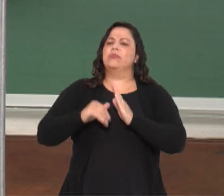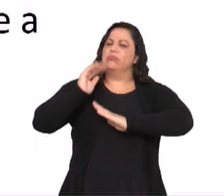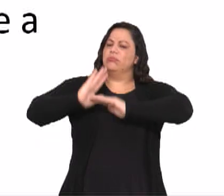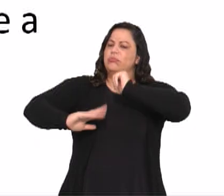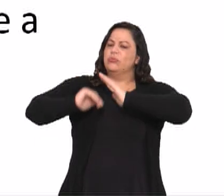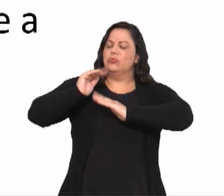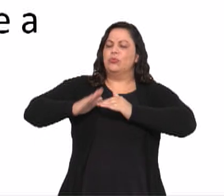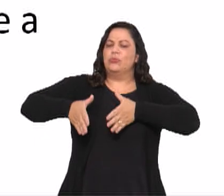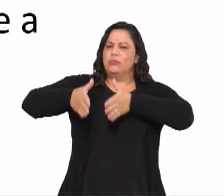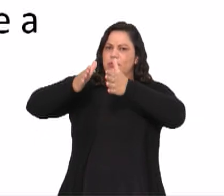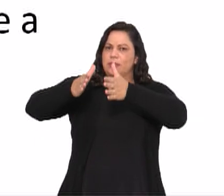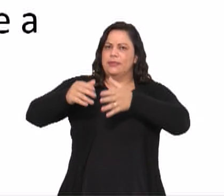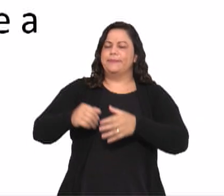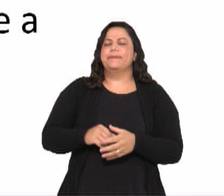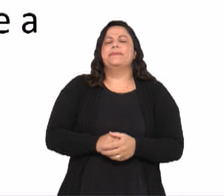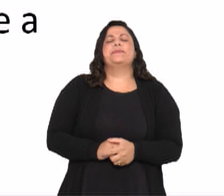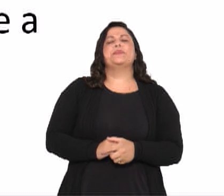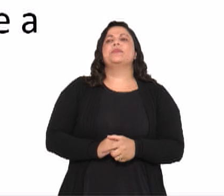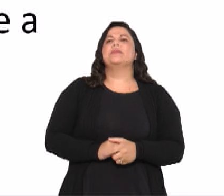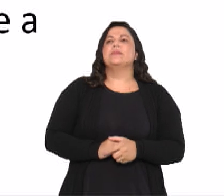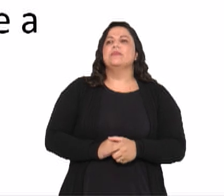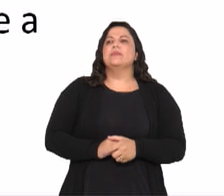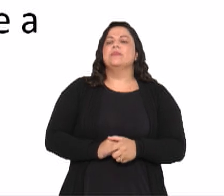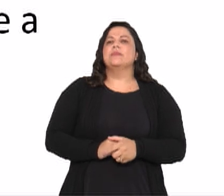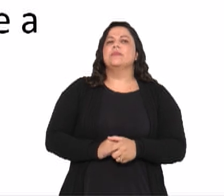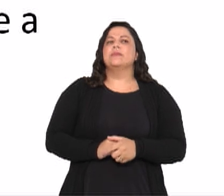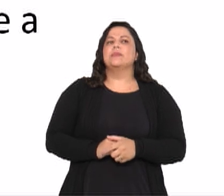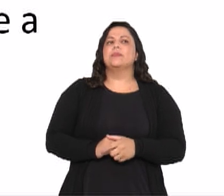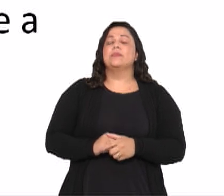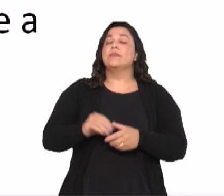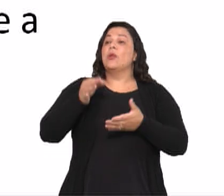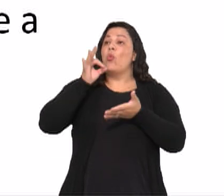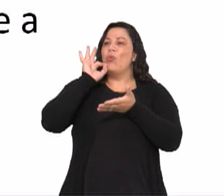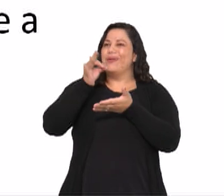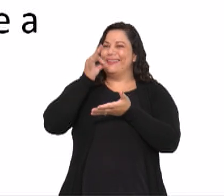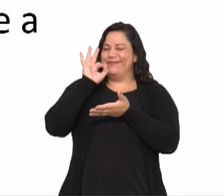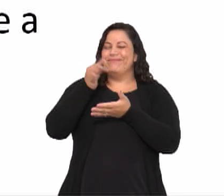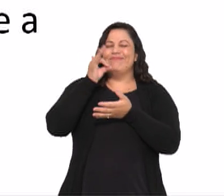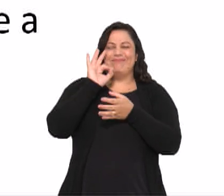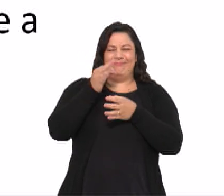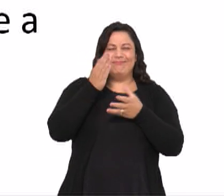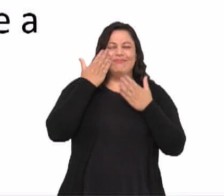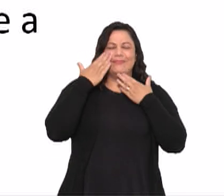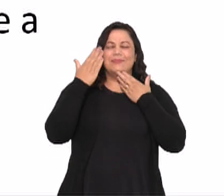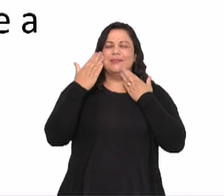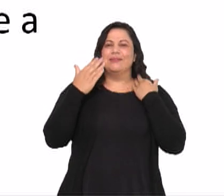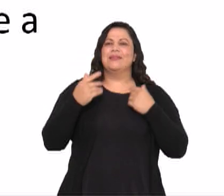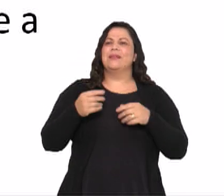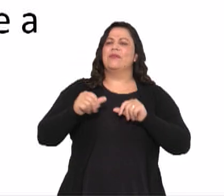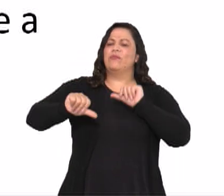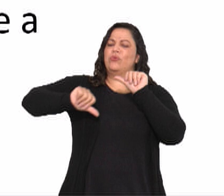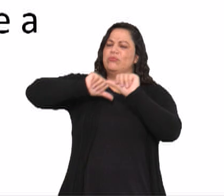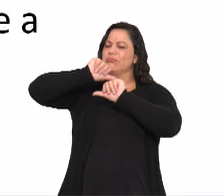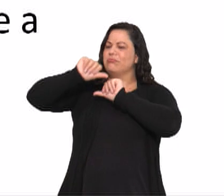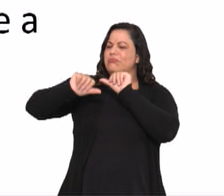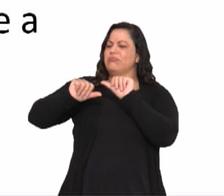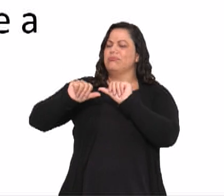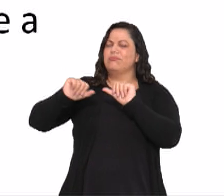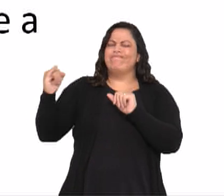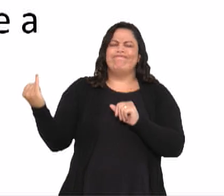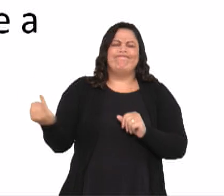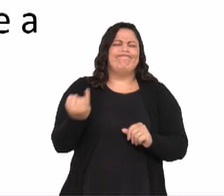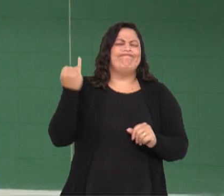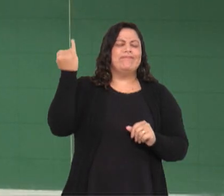O café foi um outro ciclo econômico muito importante para o Paraná, e aí já inaugura o que nós chamamos de Paraná